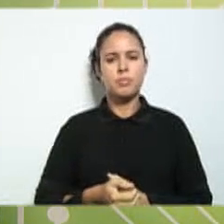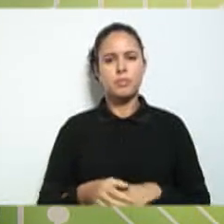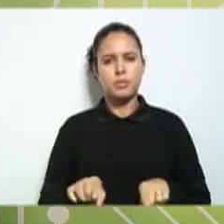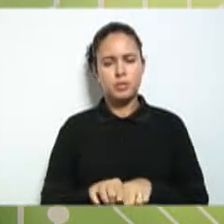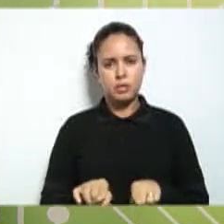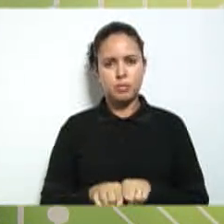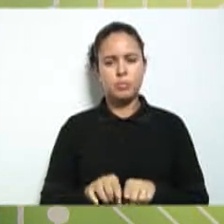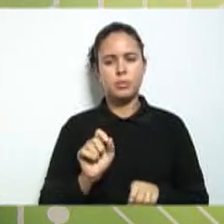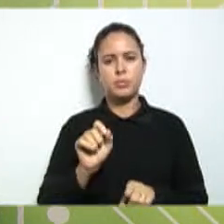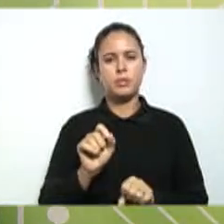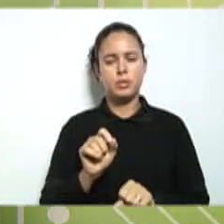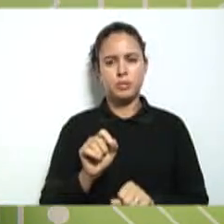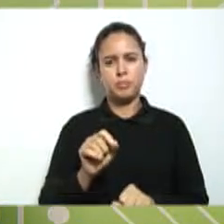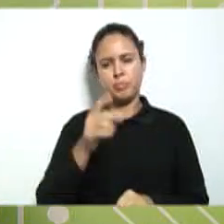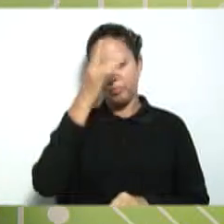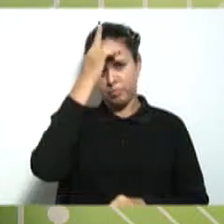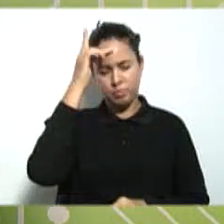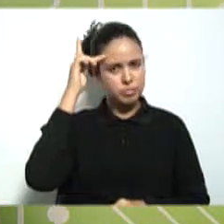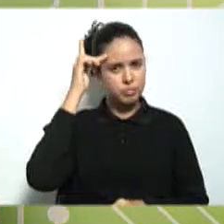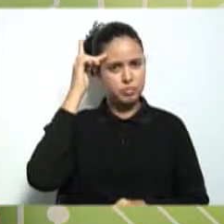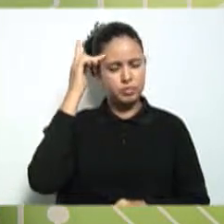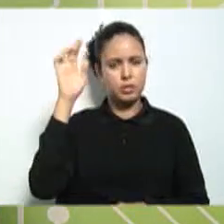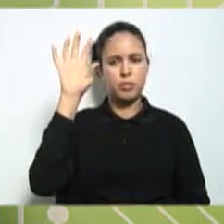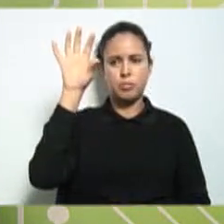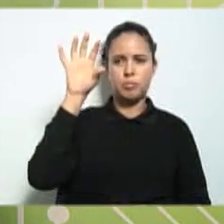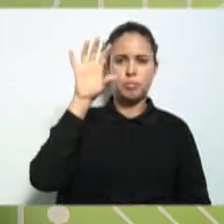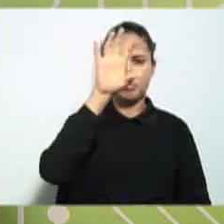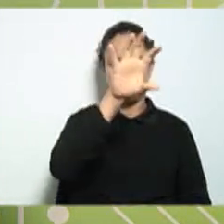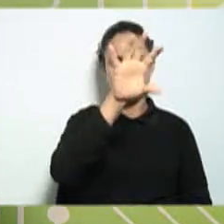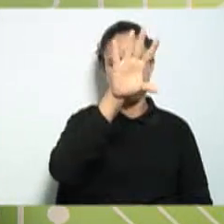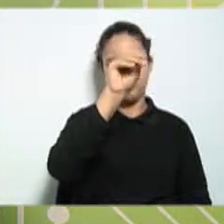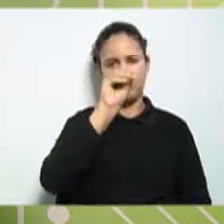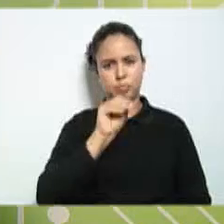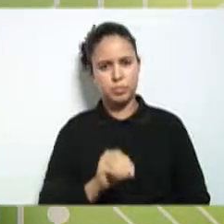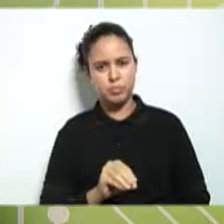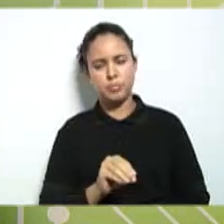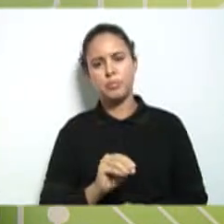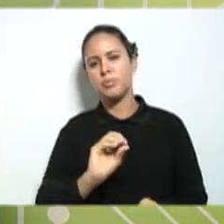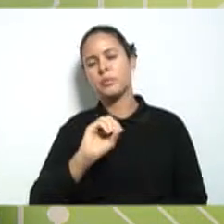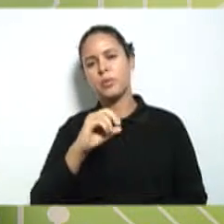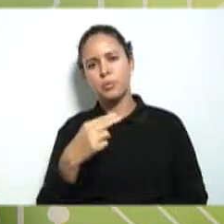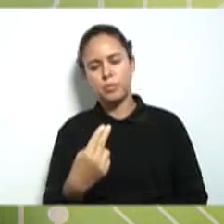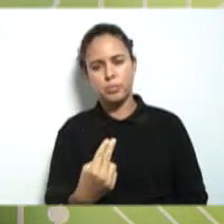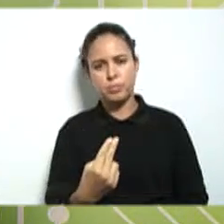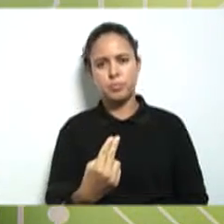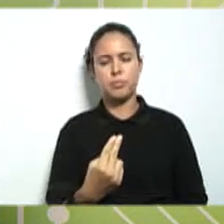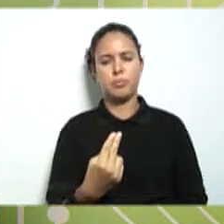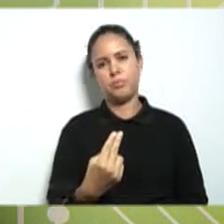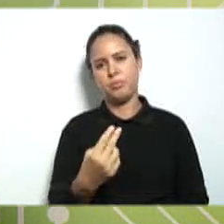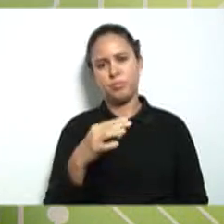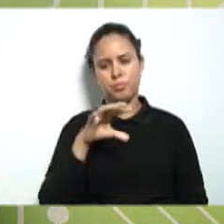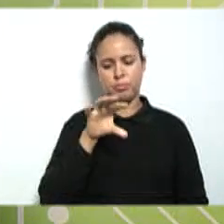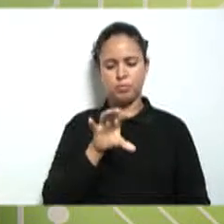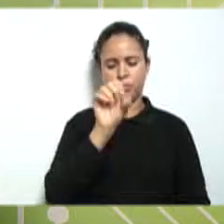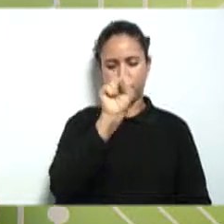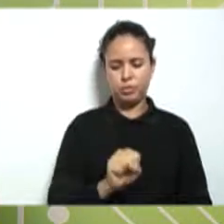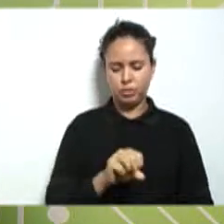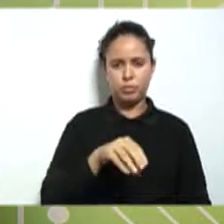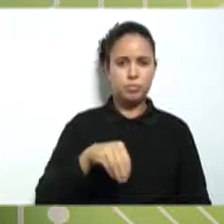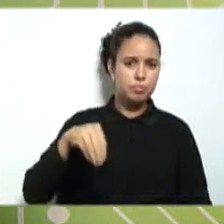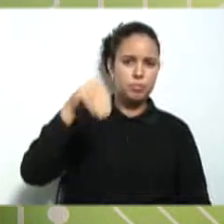ondas migratórias, né? Muitas vezes a questão de migração aqui do Brasil foi feita para a região Nordeste por uma oportunidade